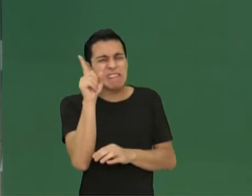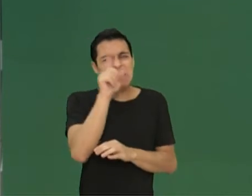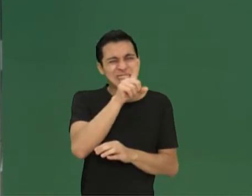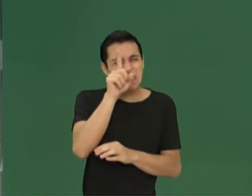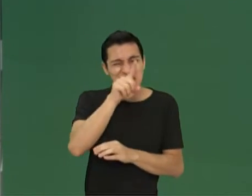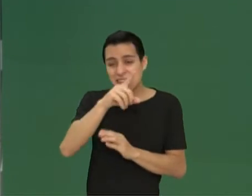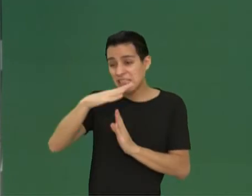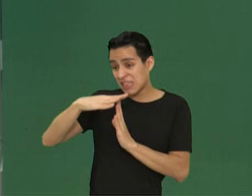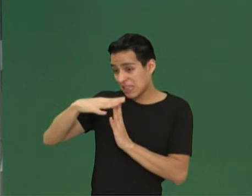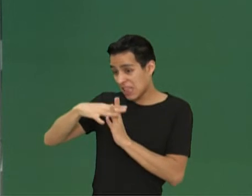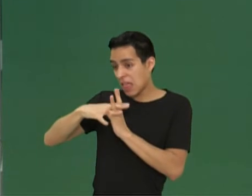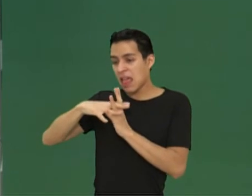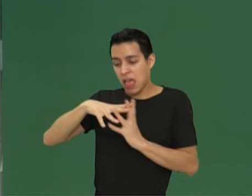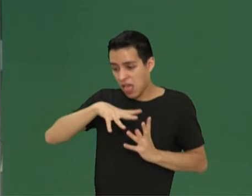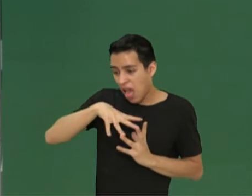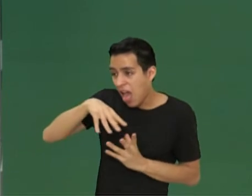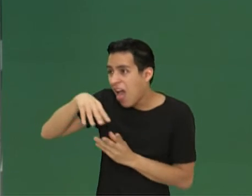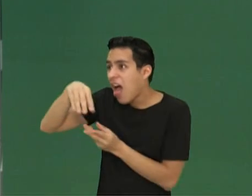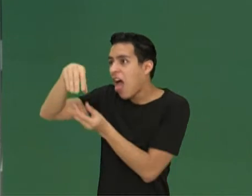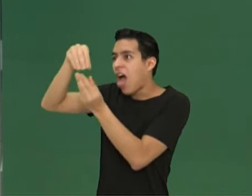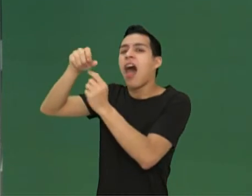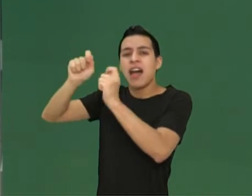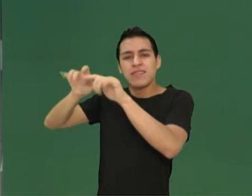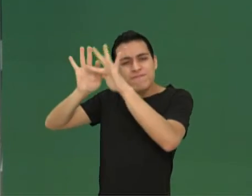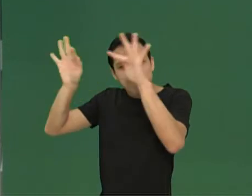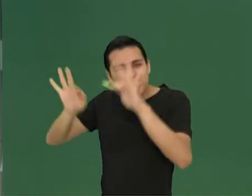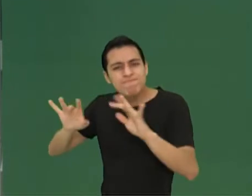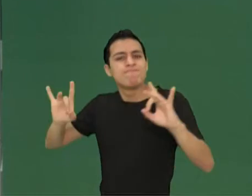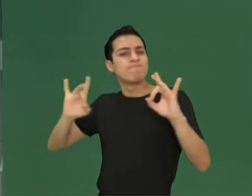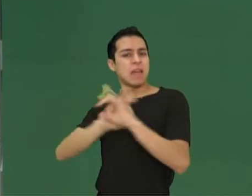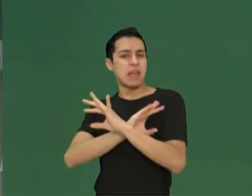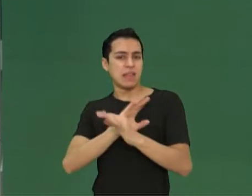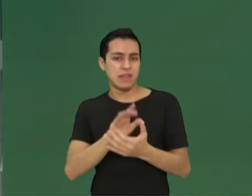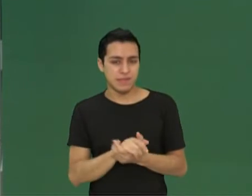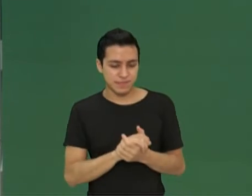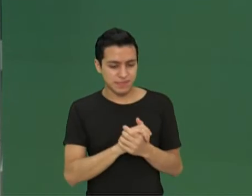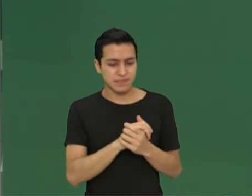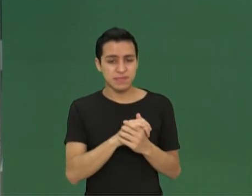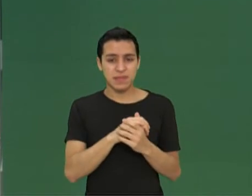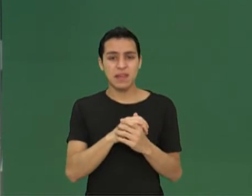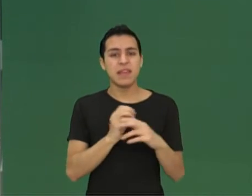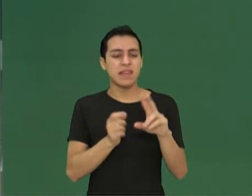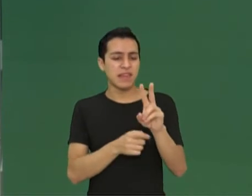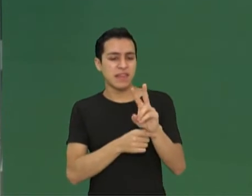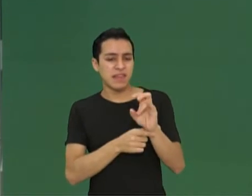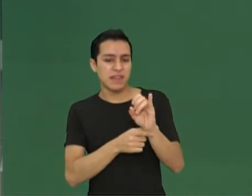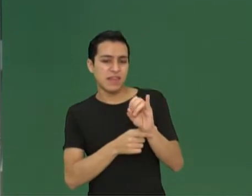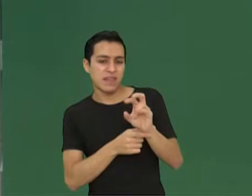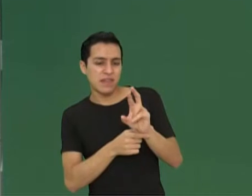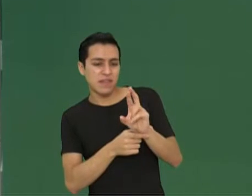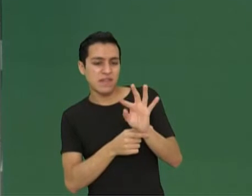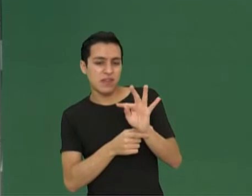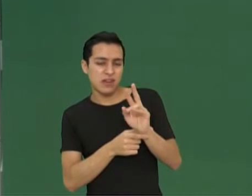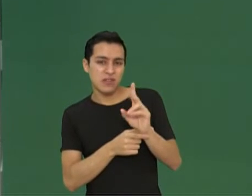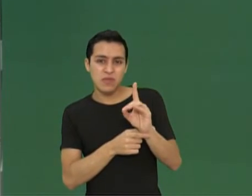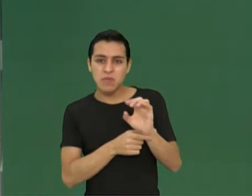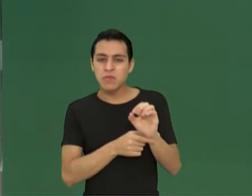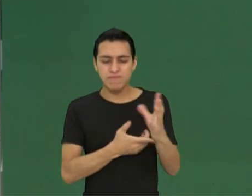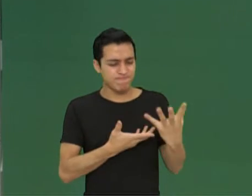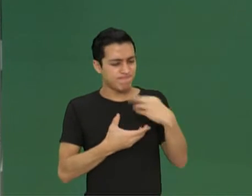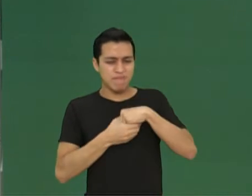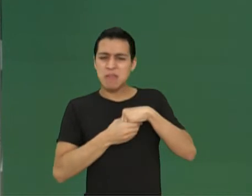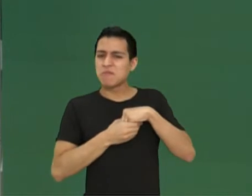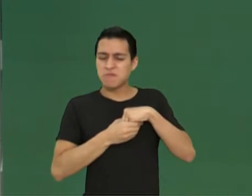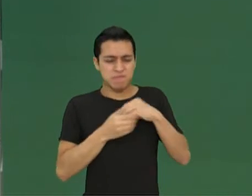né, da subida da alma, enfim, da salvação, né? Enfim. E a virtude, também conceito, né, chave da filosofia aristotélica,